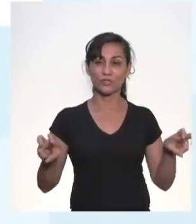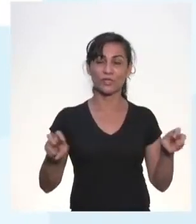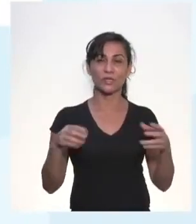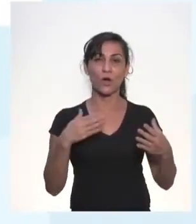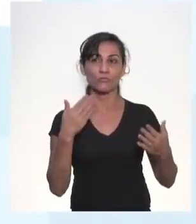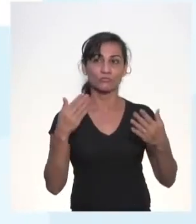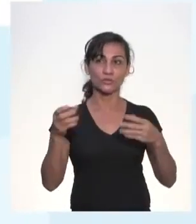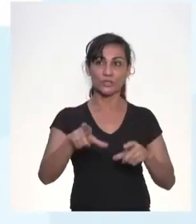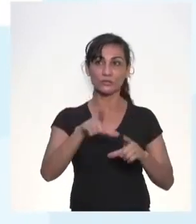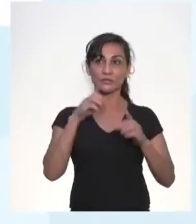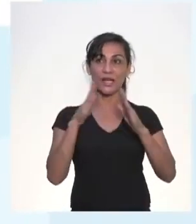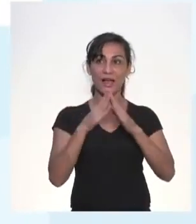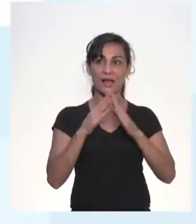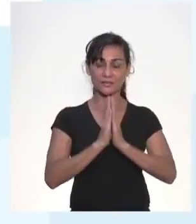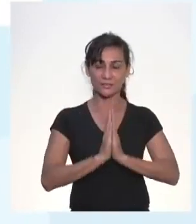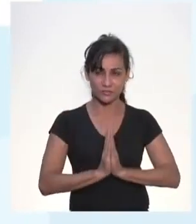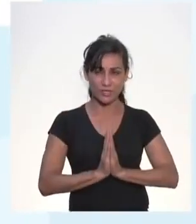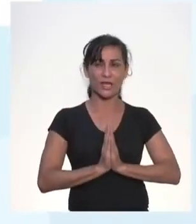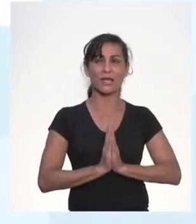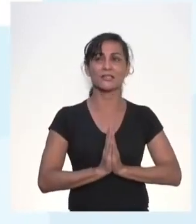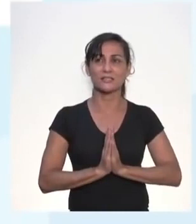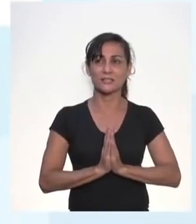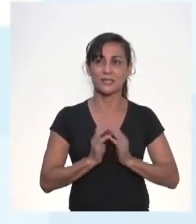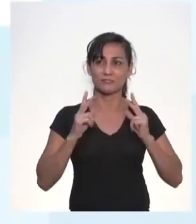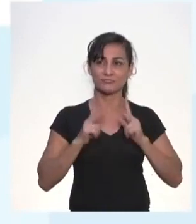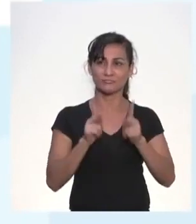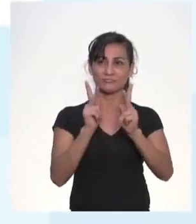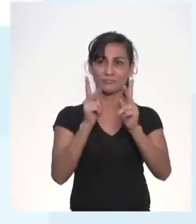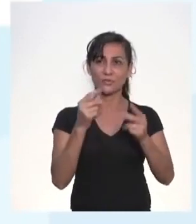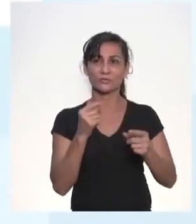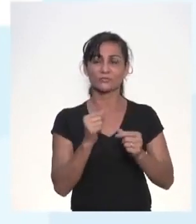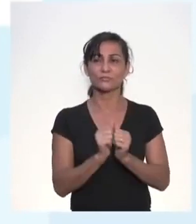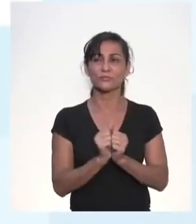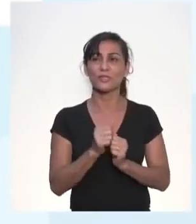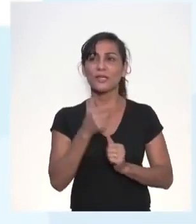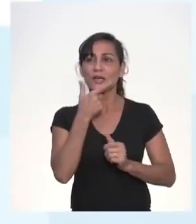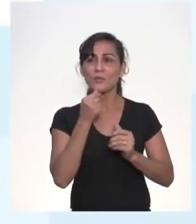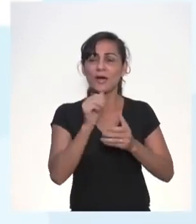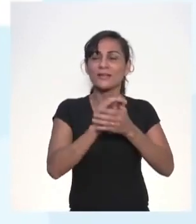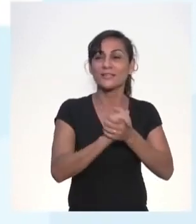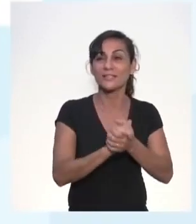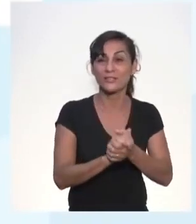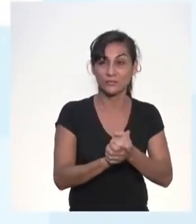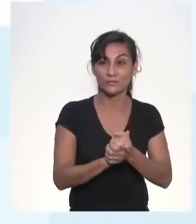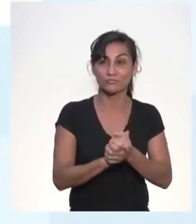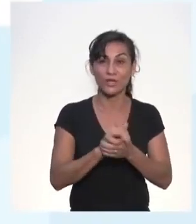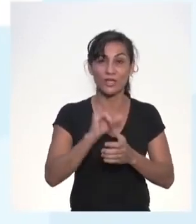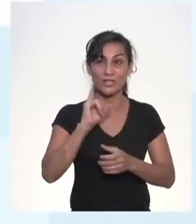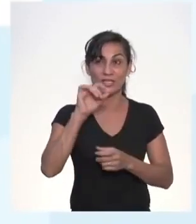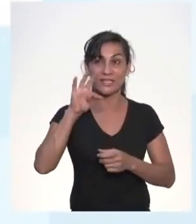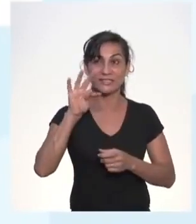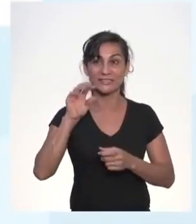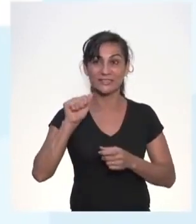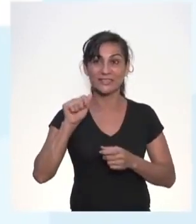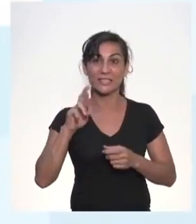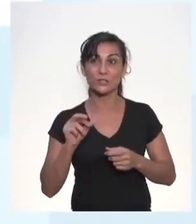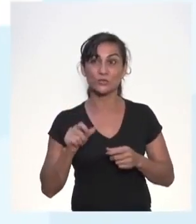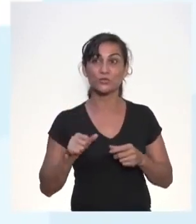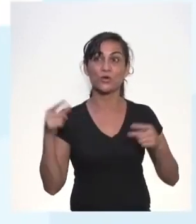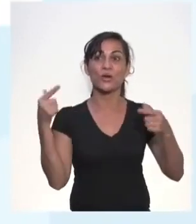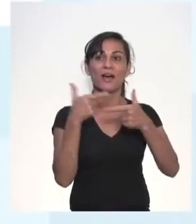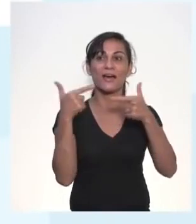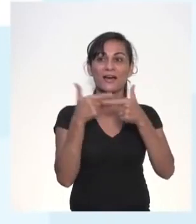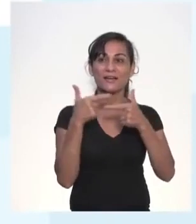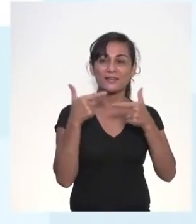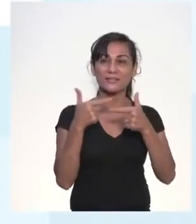pela casa de reza, que por anos manteve com seu marido, o Yanderu, ou rezador, Getúlio Juca,